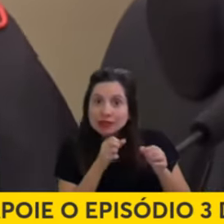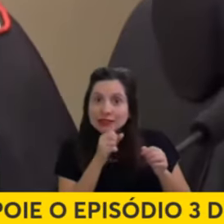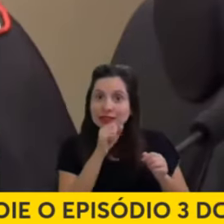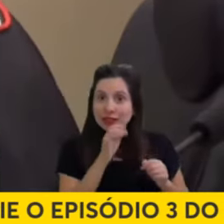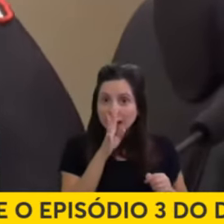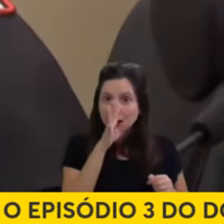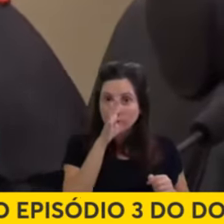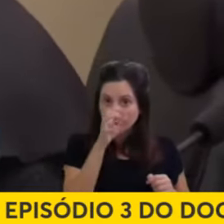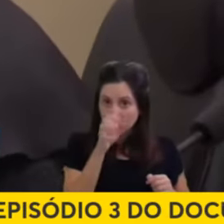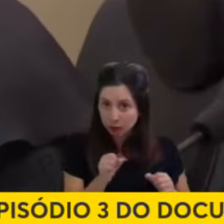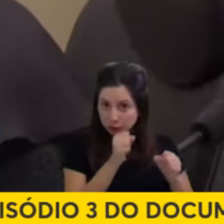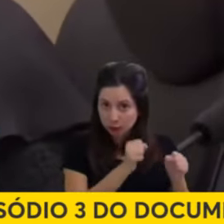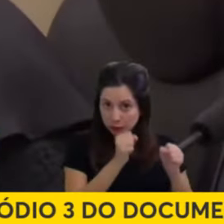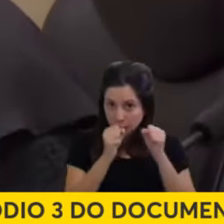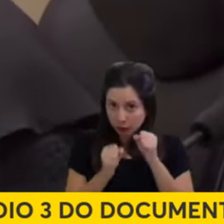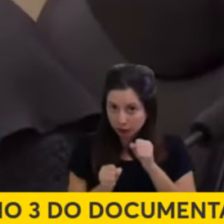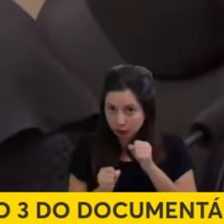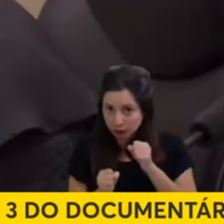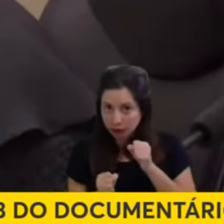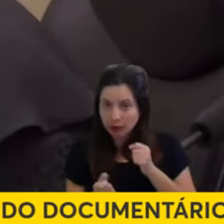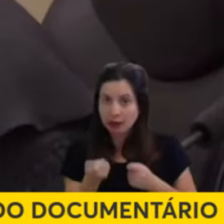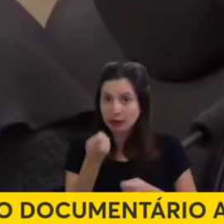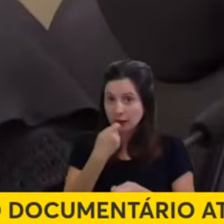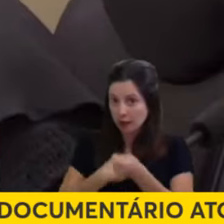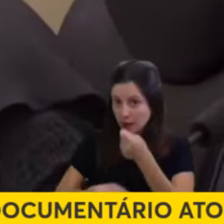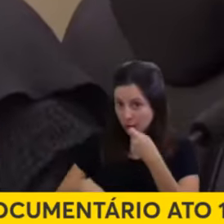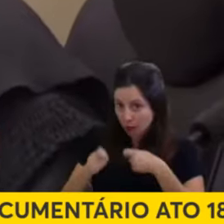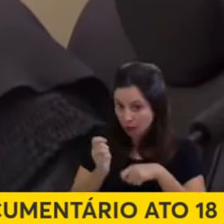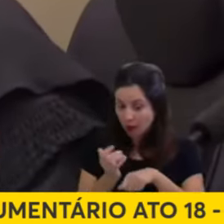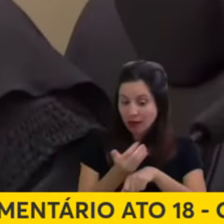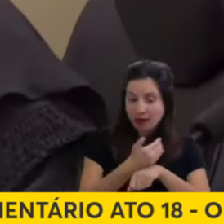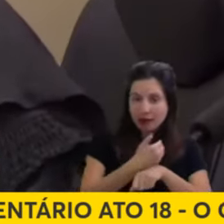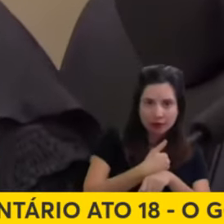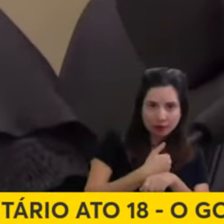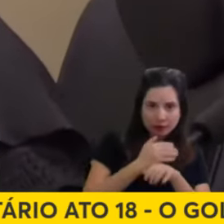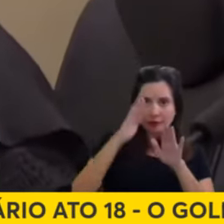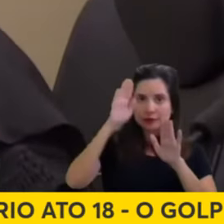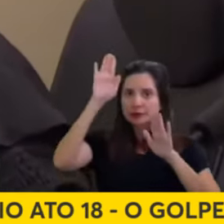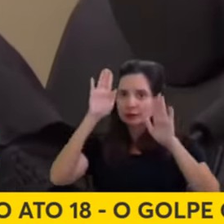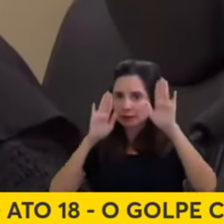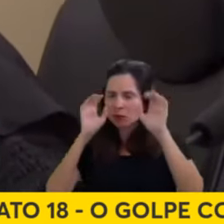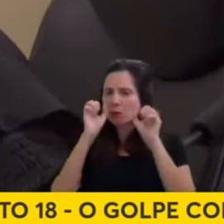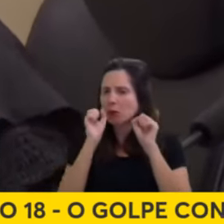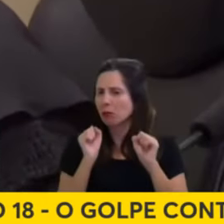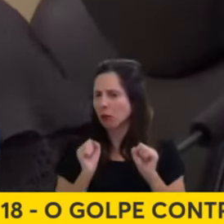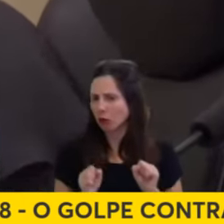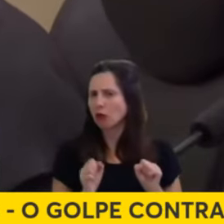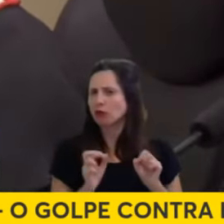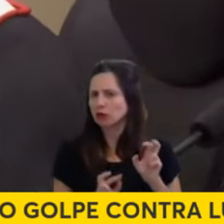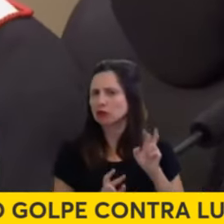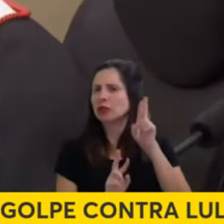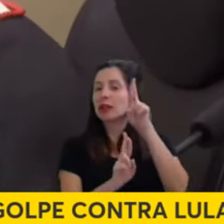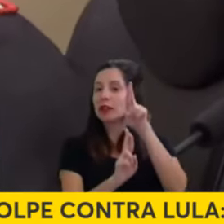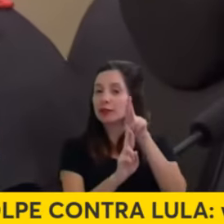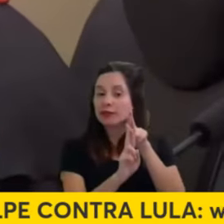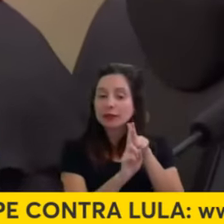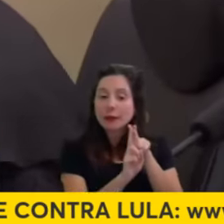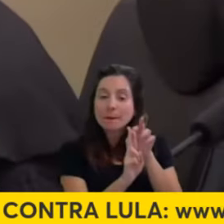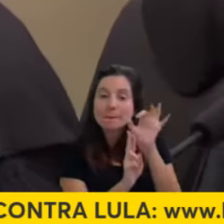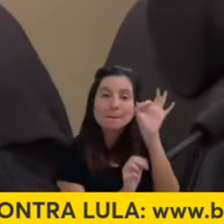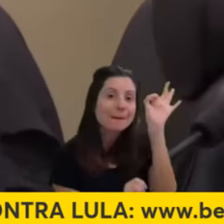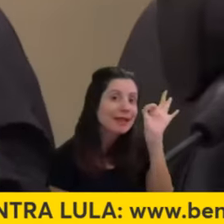econômico em pré-campanha assim como quanto a algumas referências de percentual